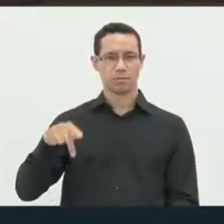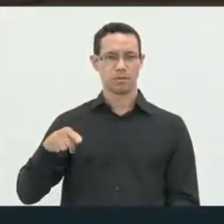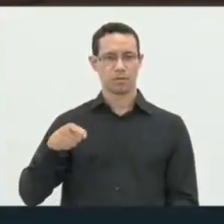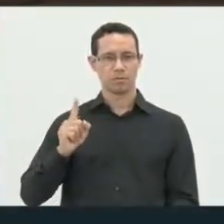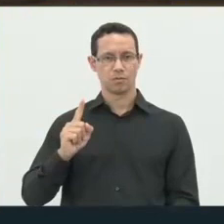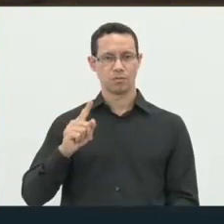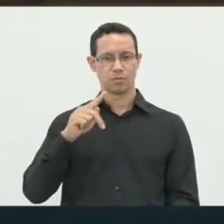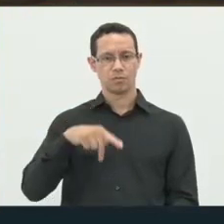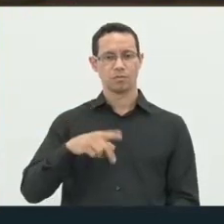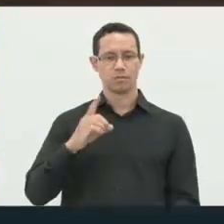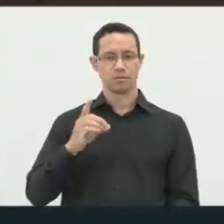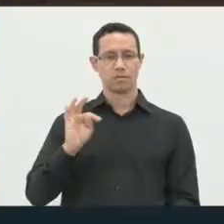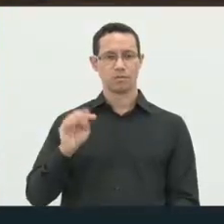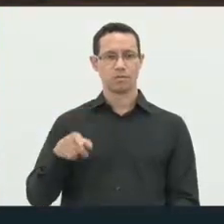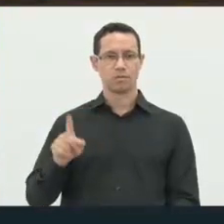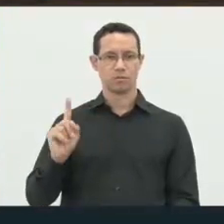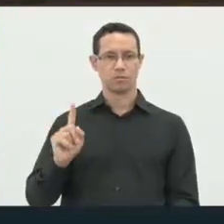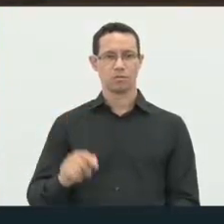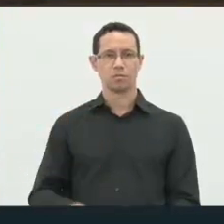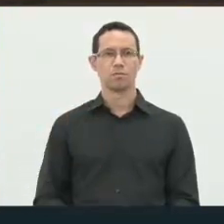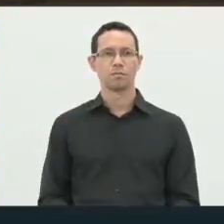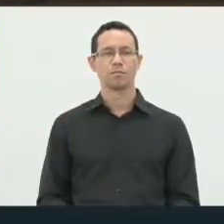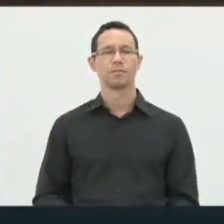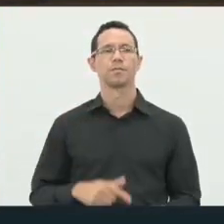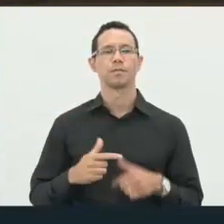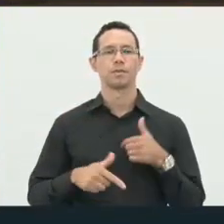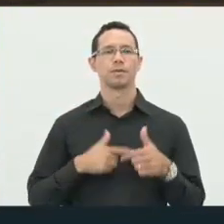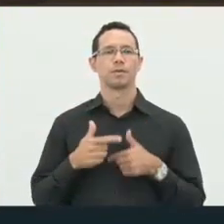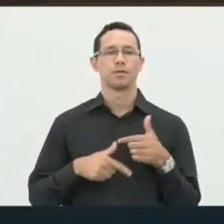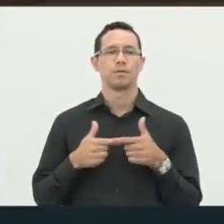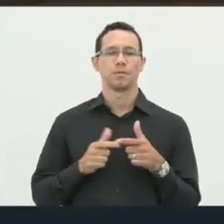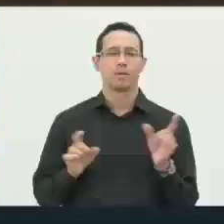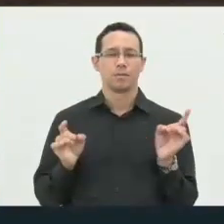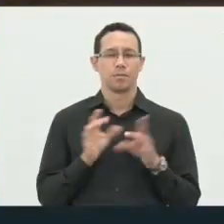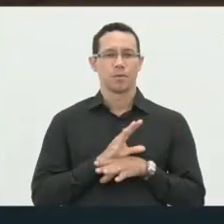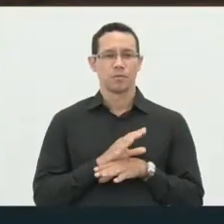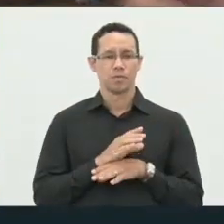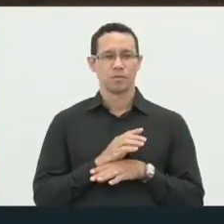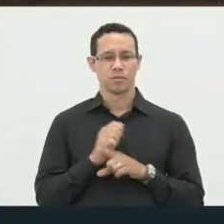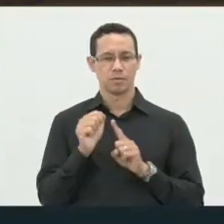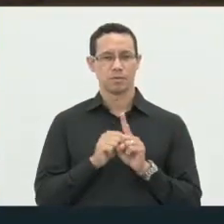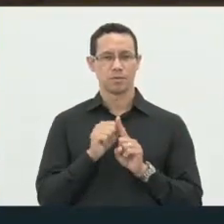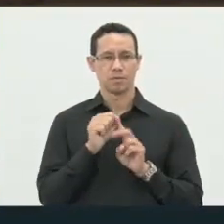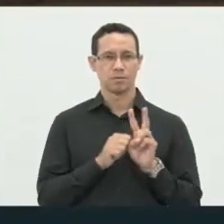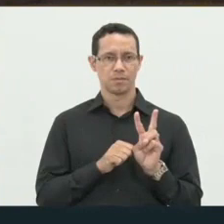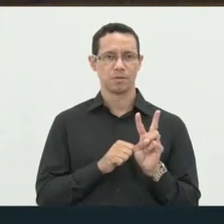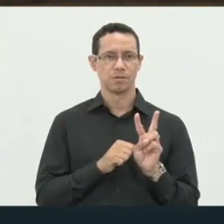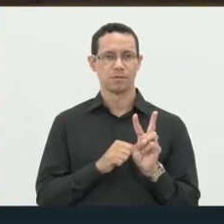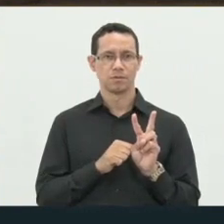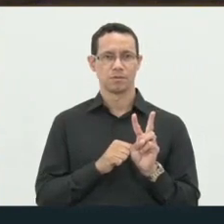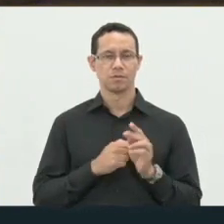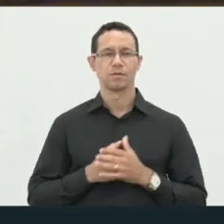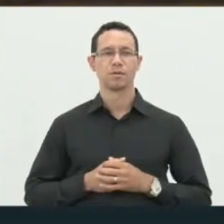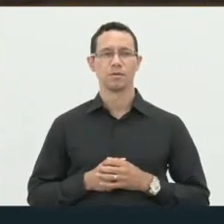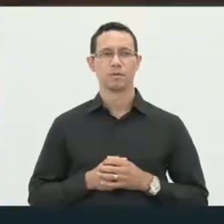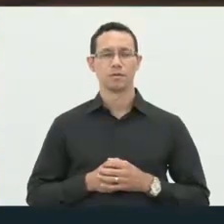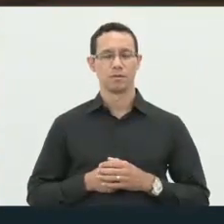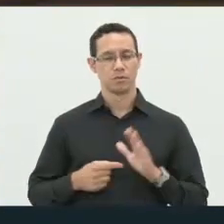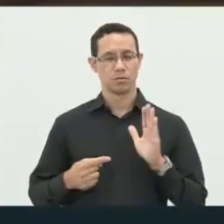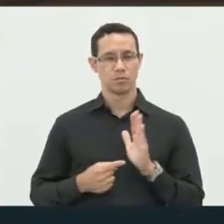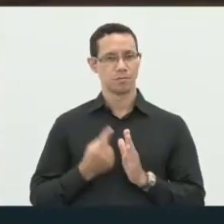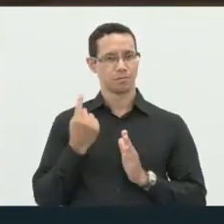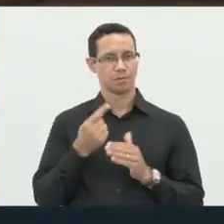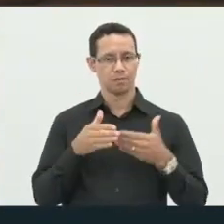1 os trabalhos deverão ser concluídos em 60 dias cabendo uma única prorrogação